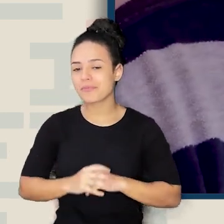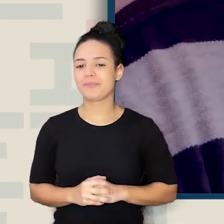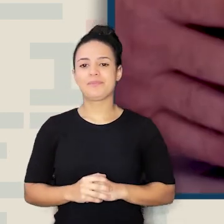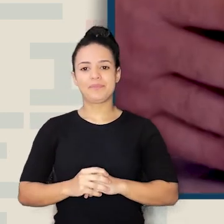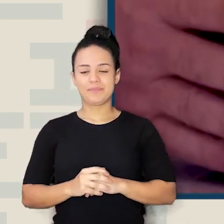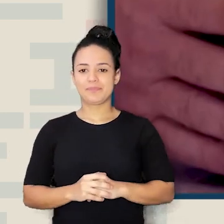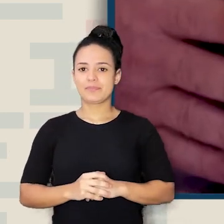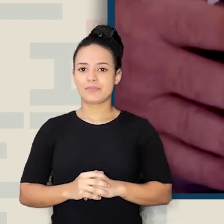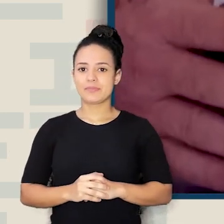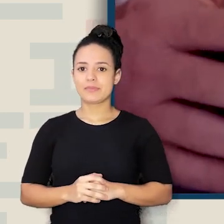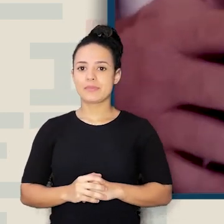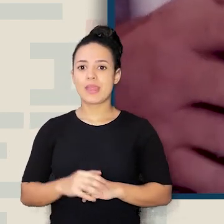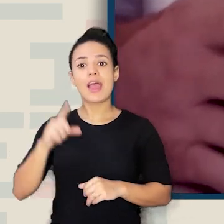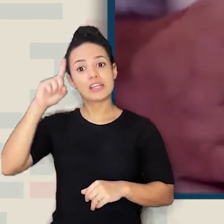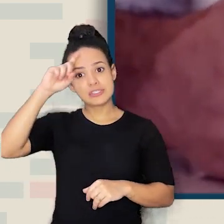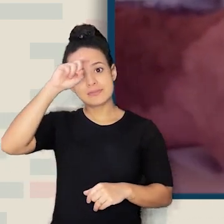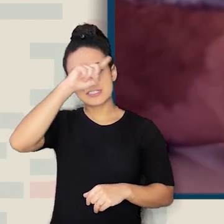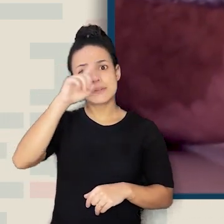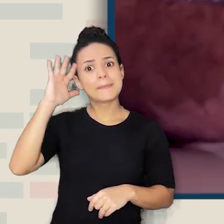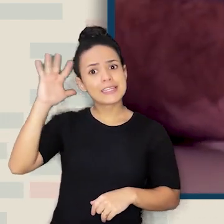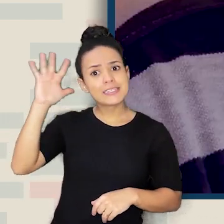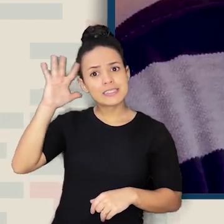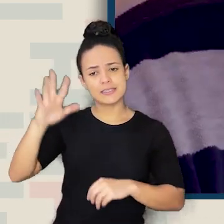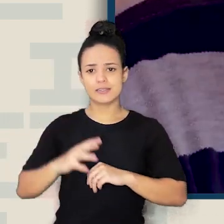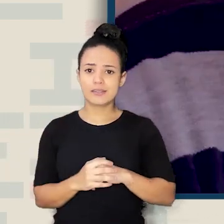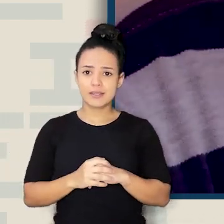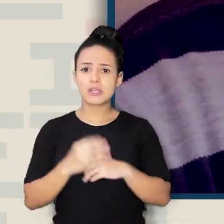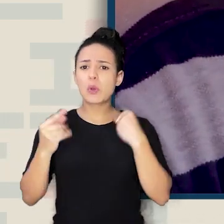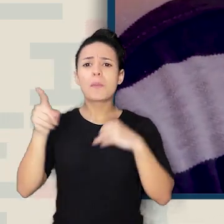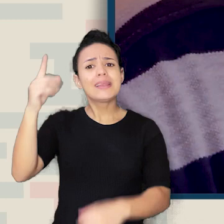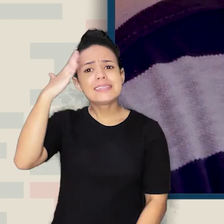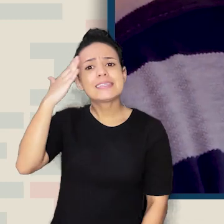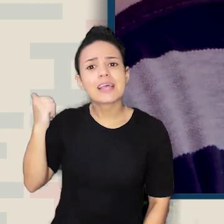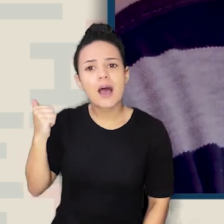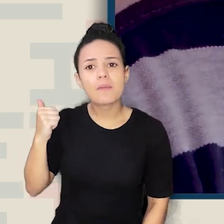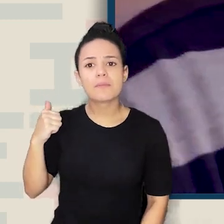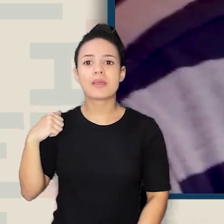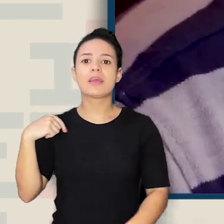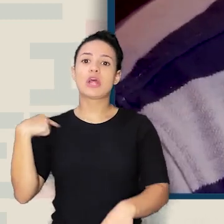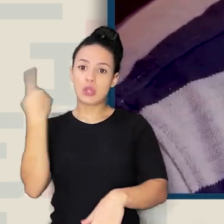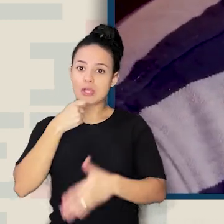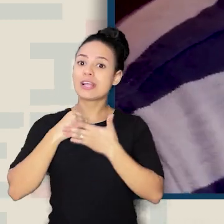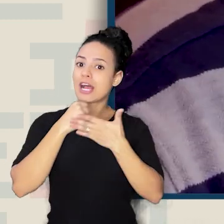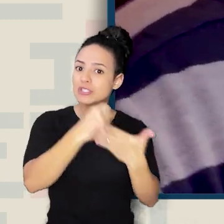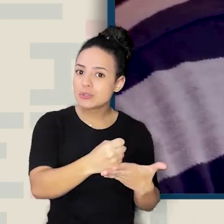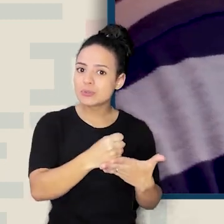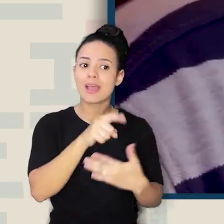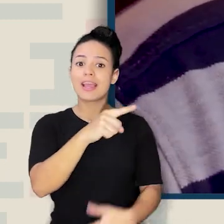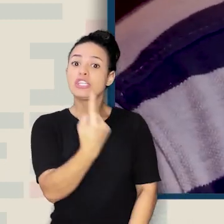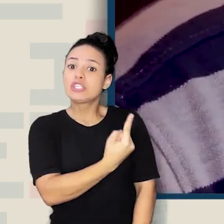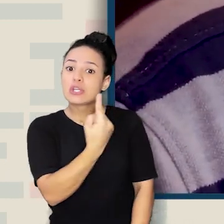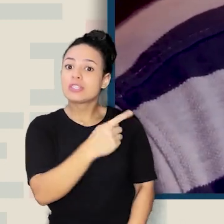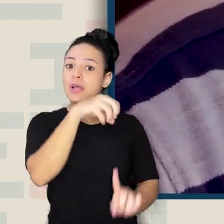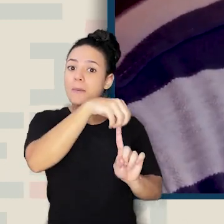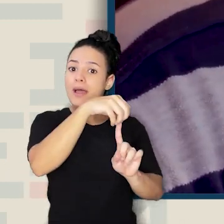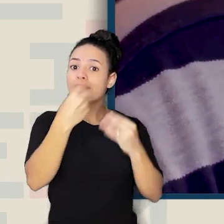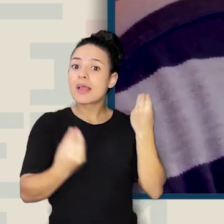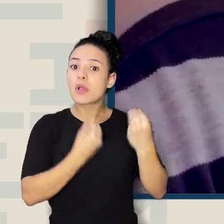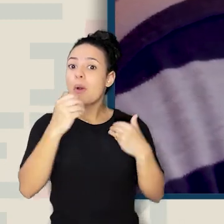Né? Imagina essas dificuldades assim. Pô, como é que ele sabe? É a gente que ajuda também. Como é que ele está sozinho na parada, como é que ele pega ônibus?